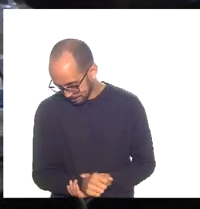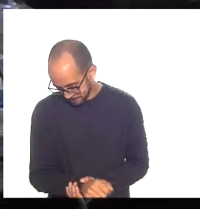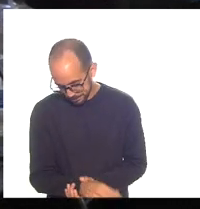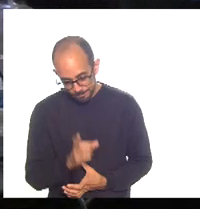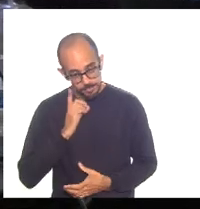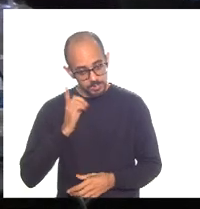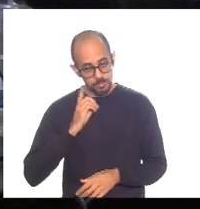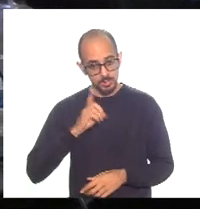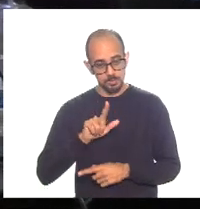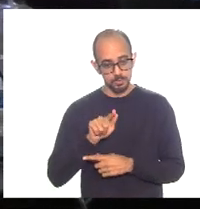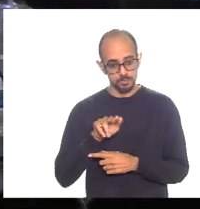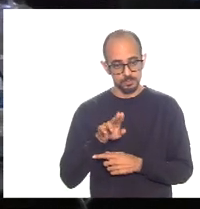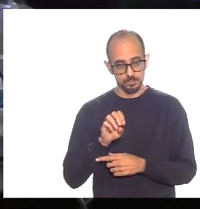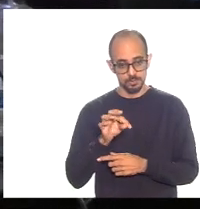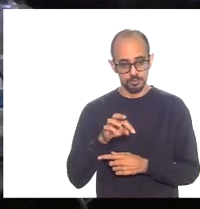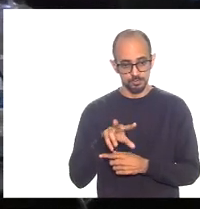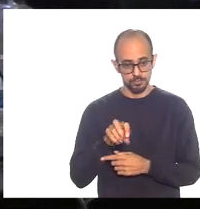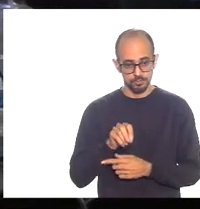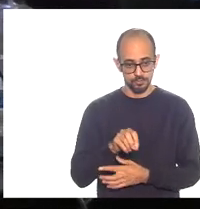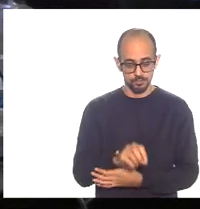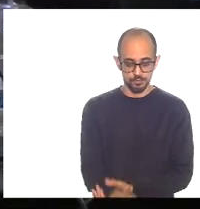Deputado Gustavo Schmidt.